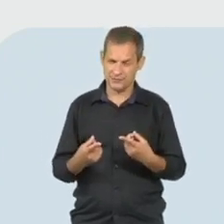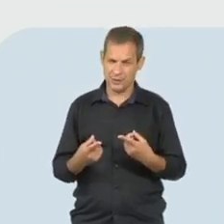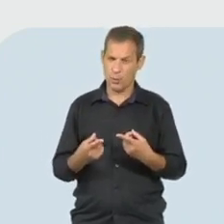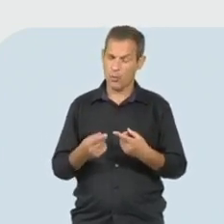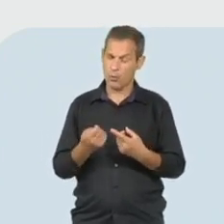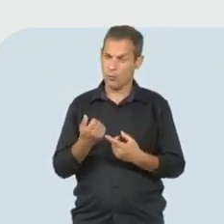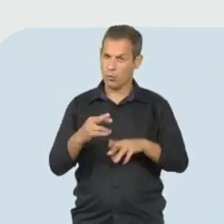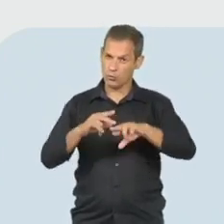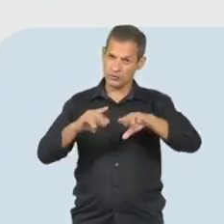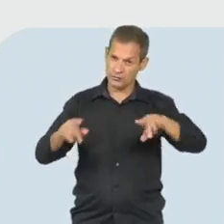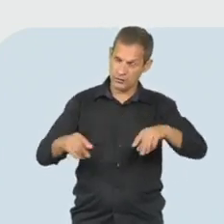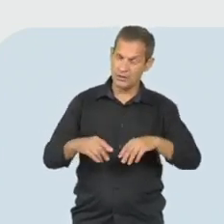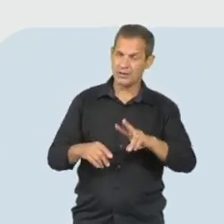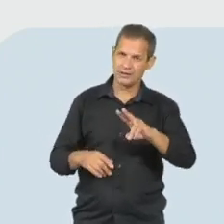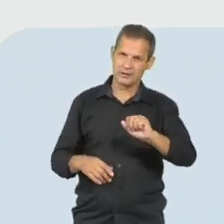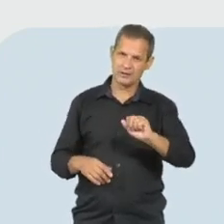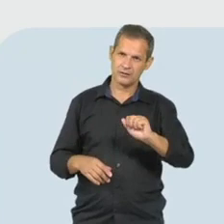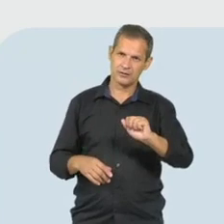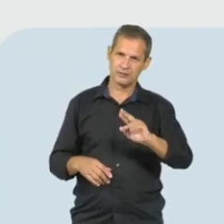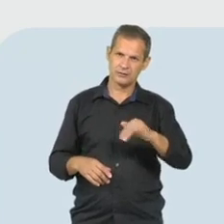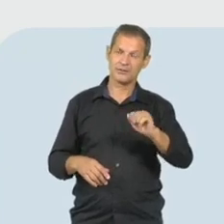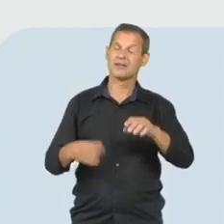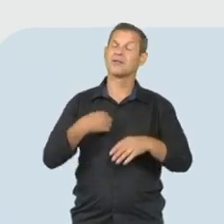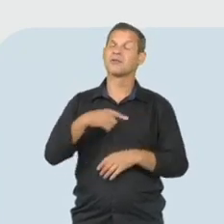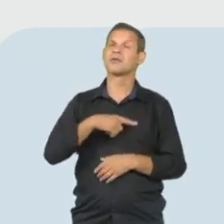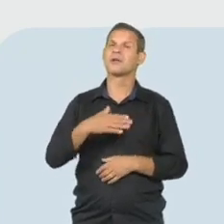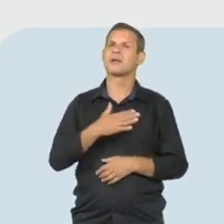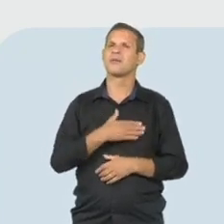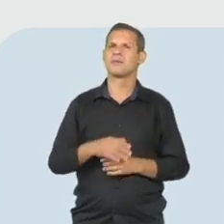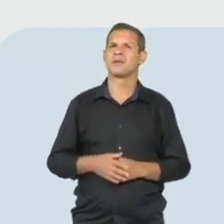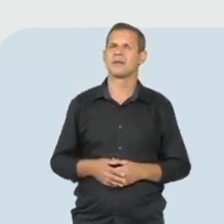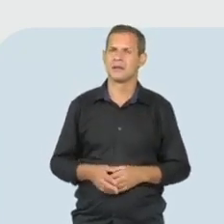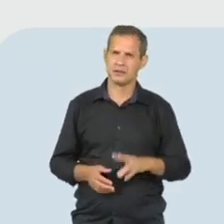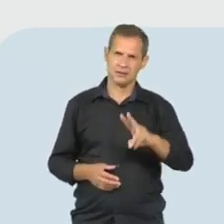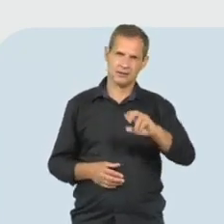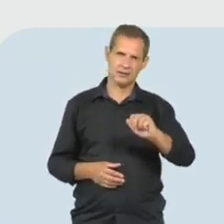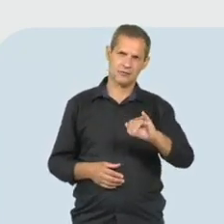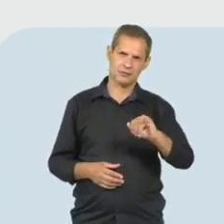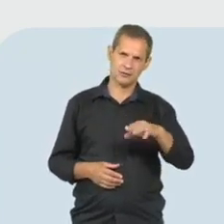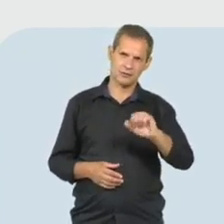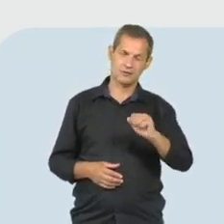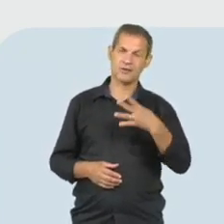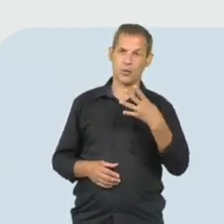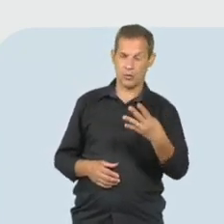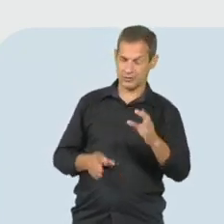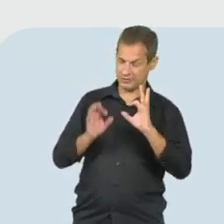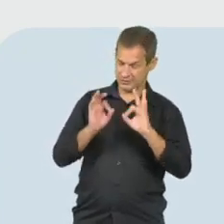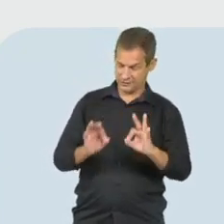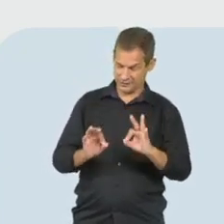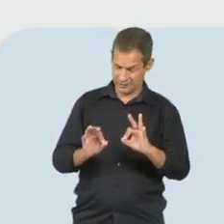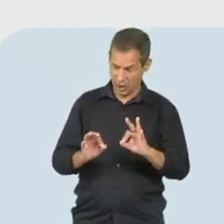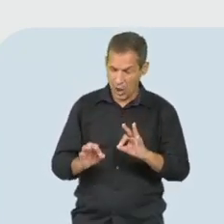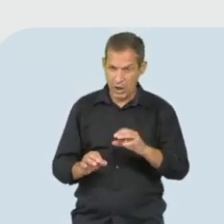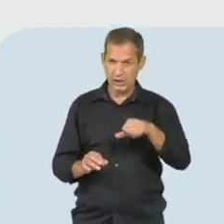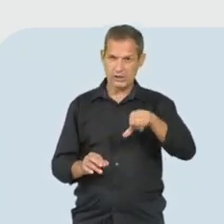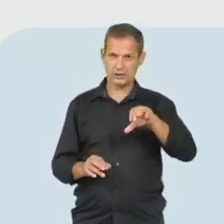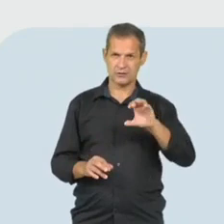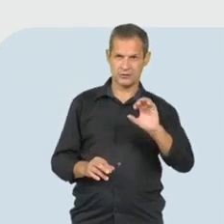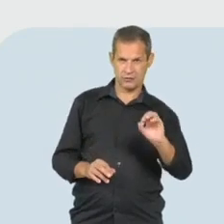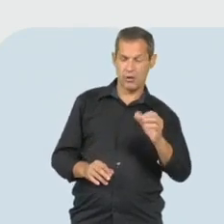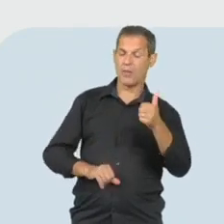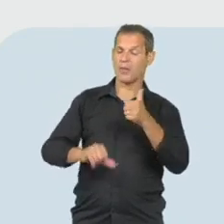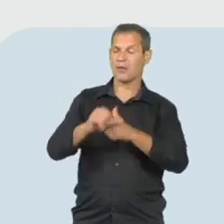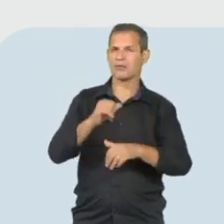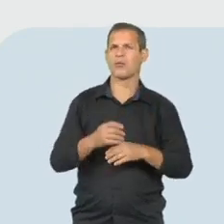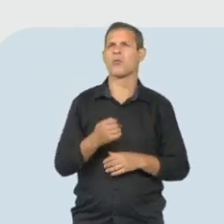pouquinho diferente, variância, e aqui eu tenho a minha variância que é 4. A minha precisão agora vai ser de 90, vai